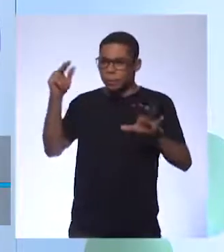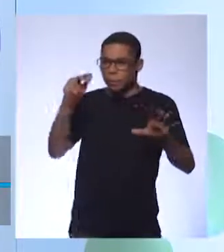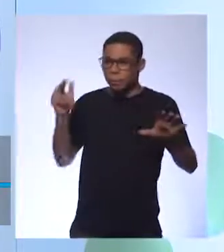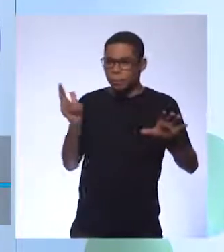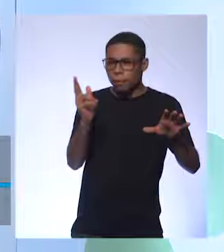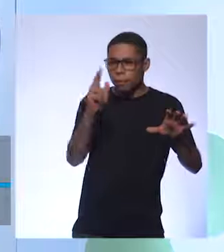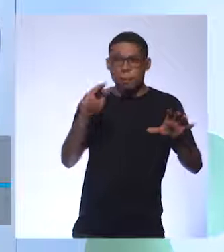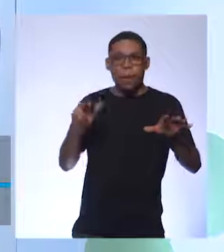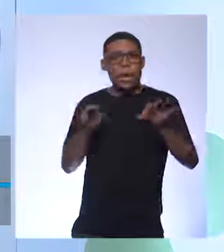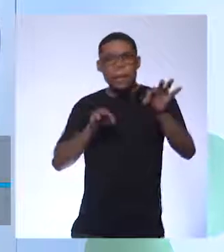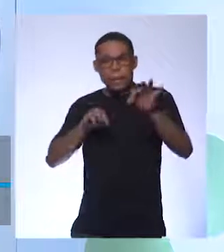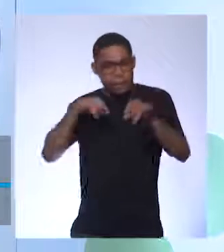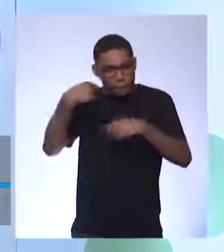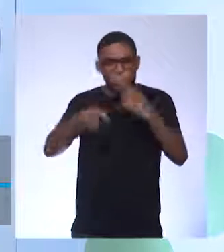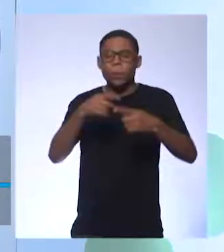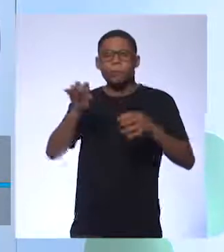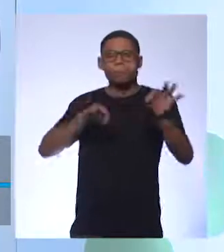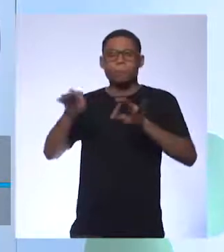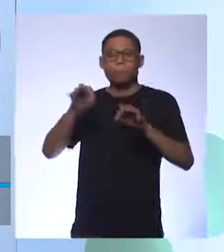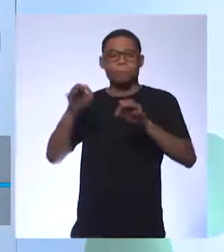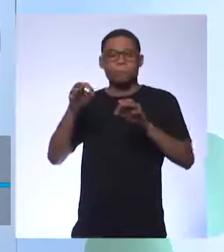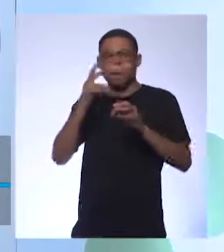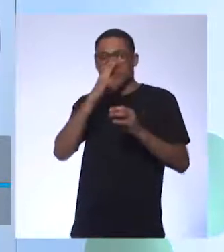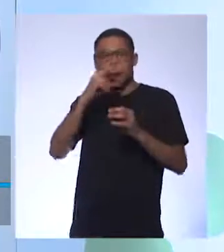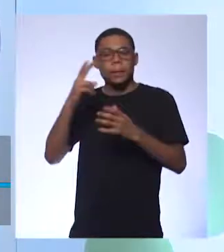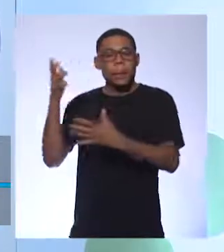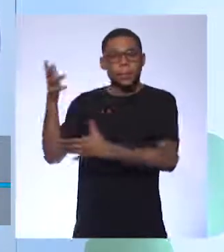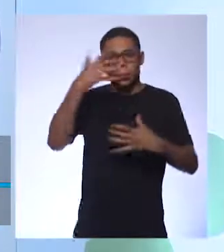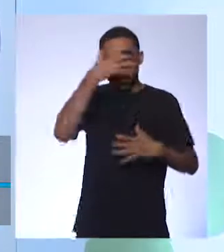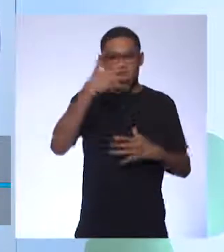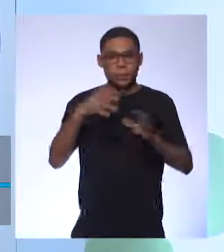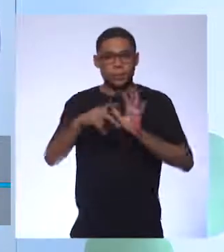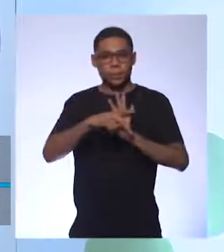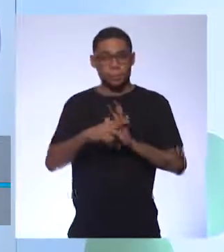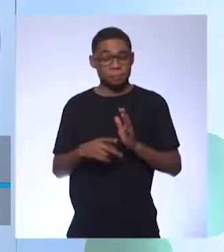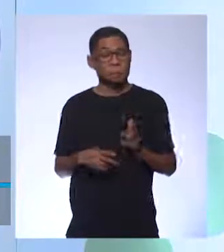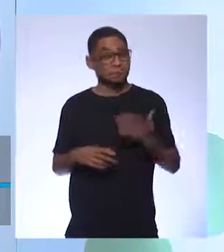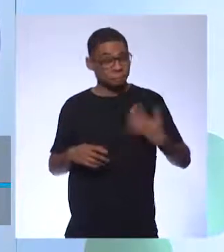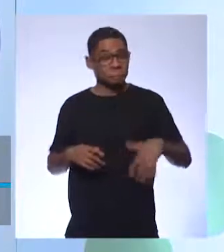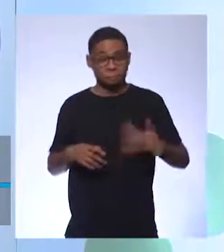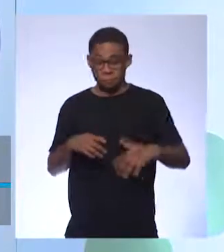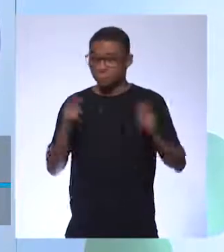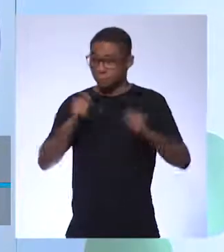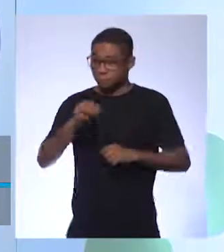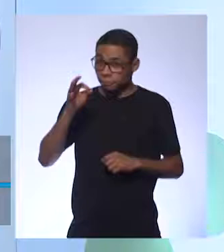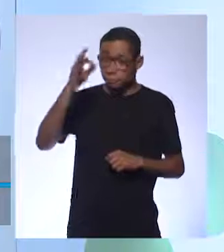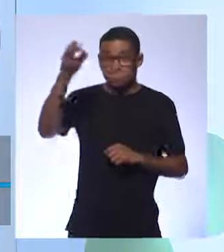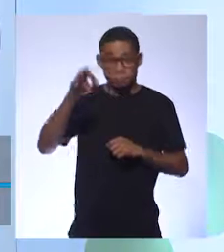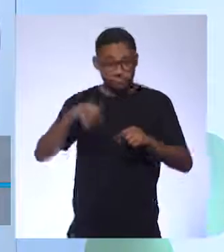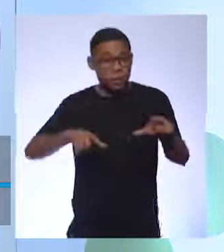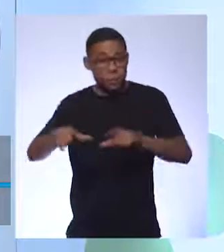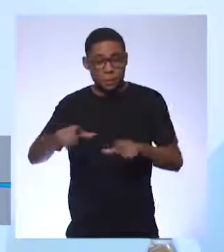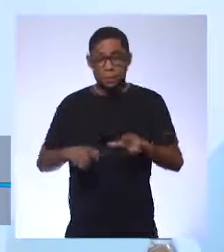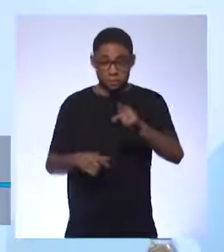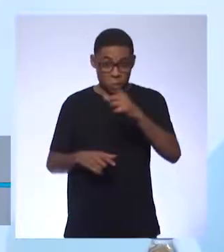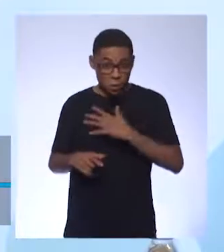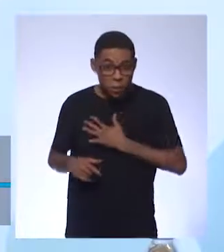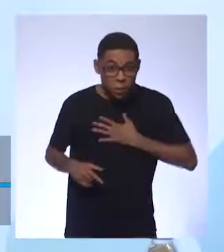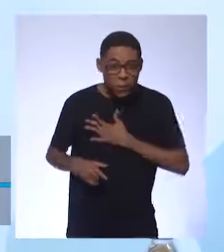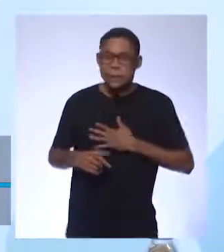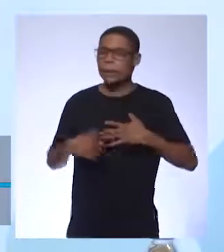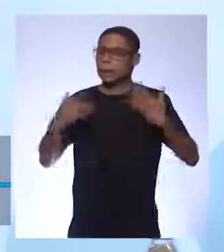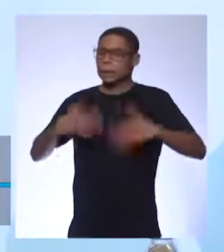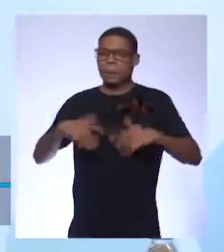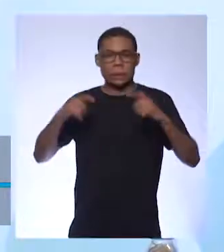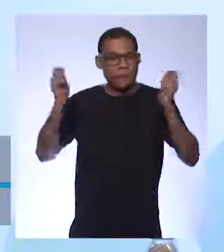ações com os personagens. Então, é de fato um caminho próspero para trabalhos futuros, né? Para poder desenvolver. Para quem gosta, né? Tem coisas Nossa,